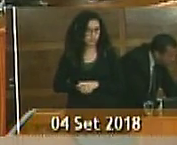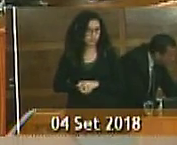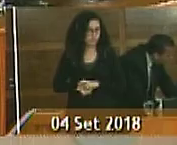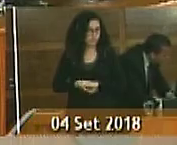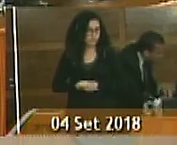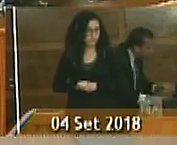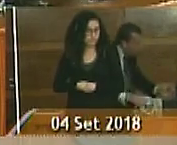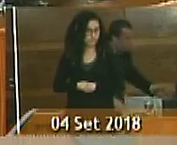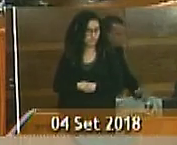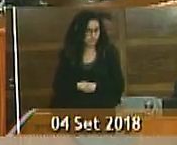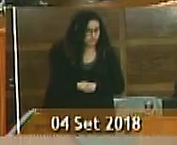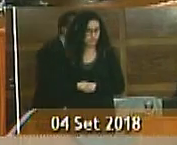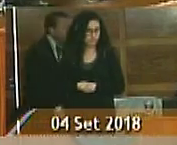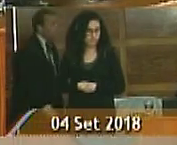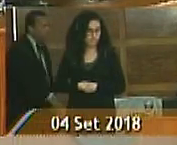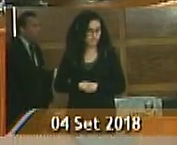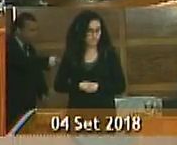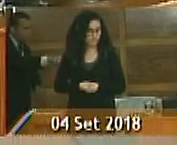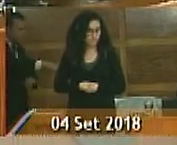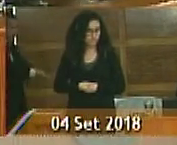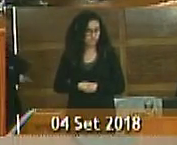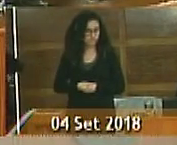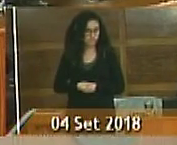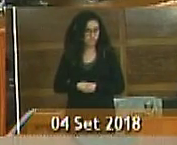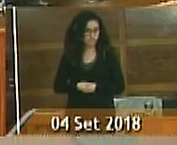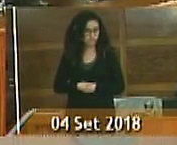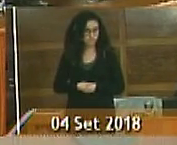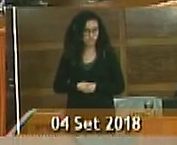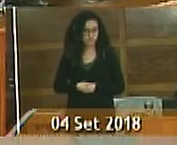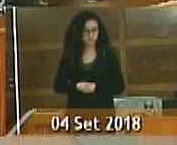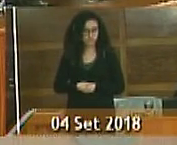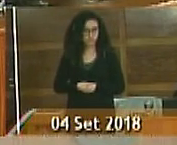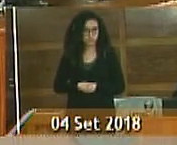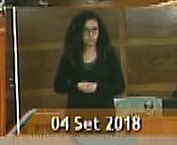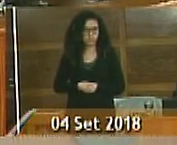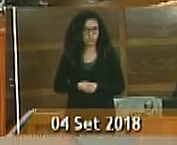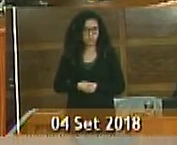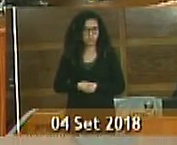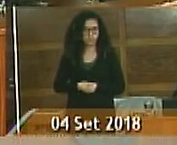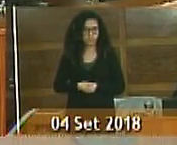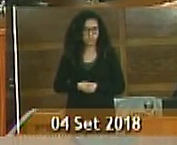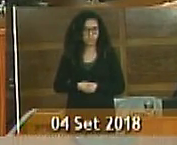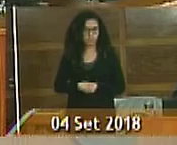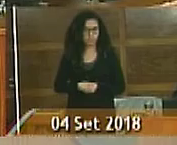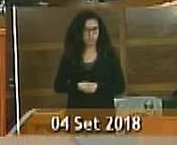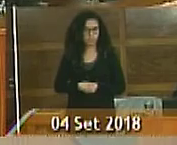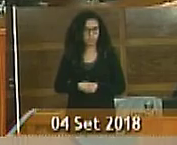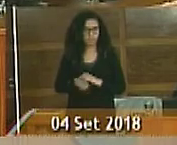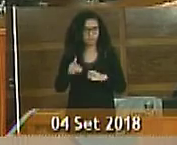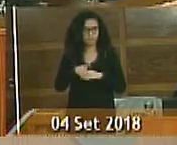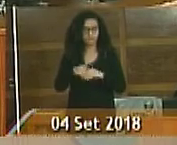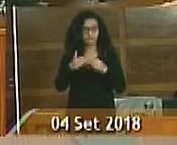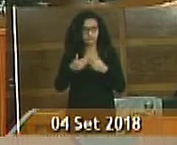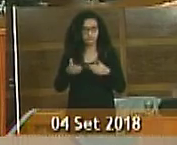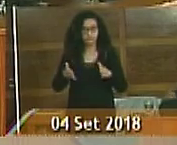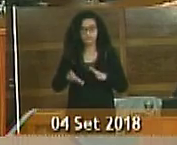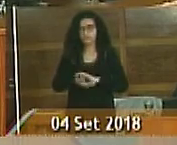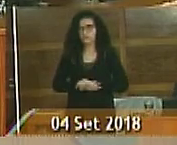Em discussão, não havendo oradores. Ah, isso aqui. É isso que eu falei. Em discussão, não havendo oradores, votação aberta.